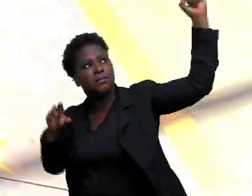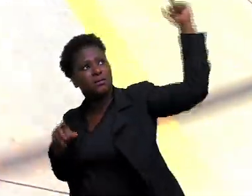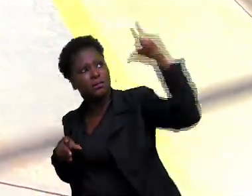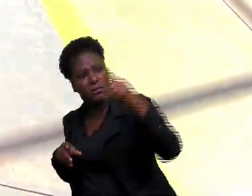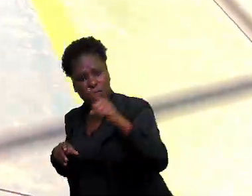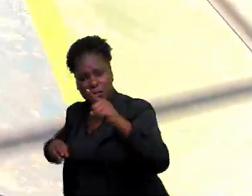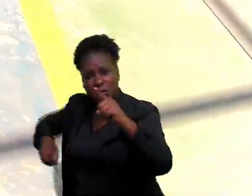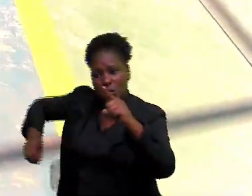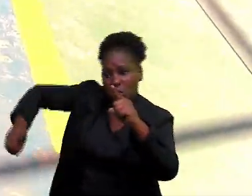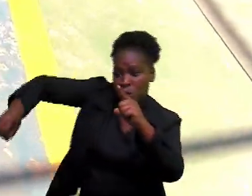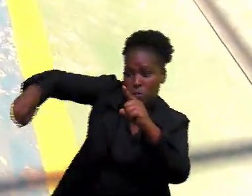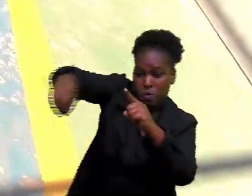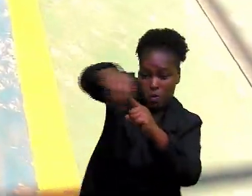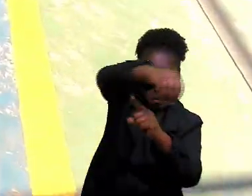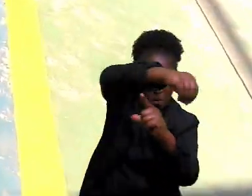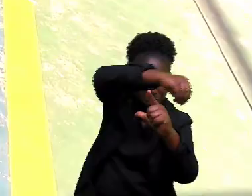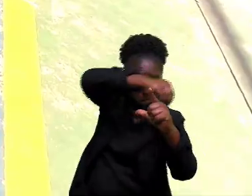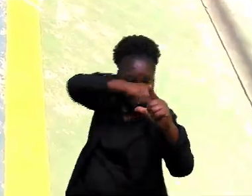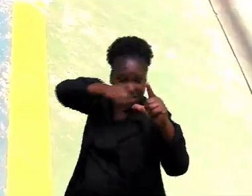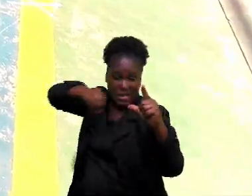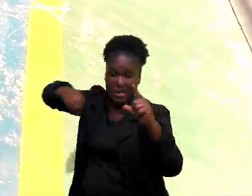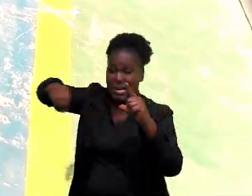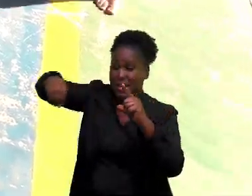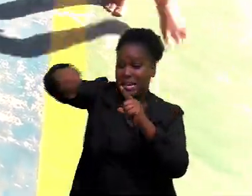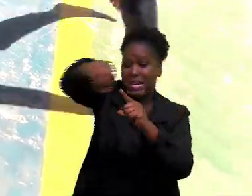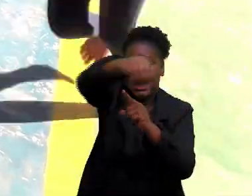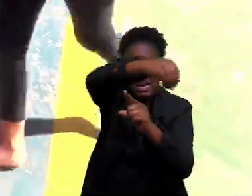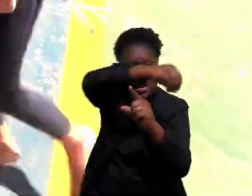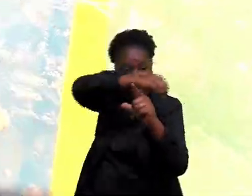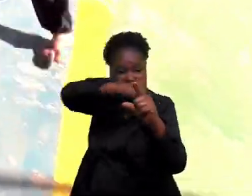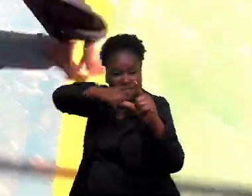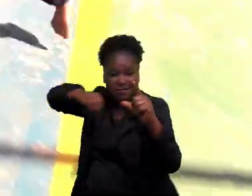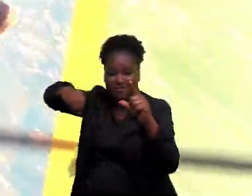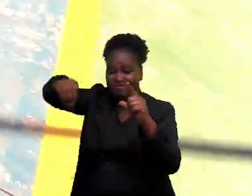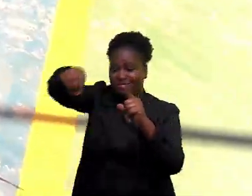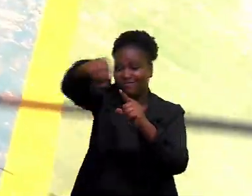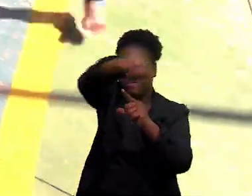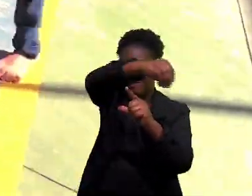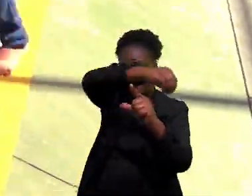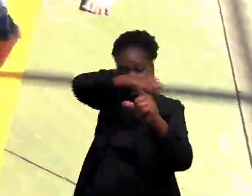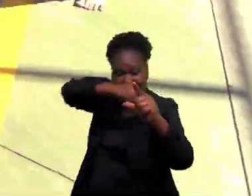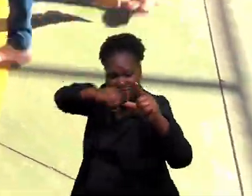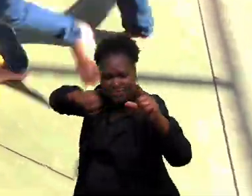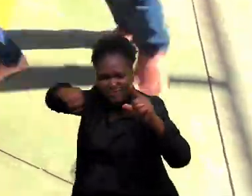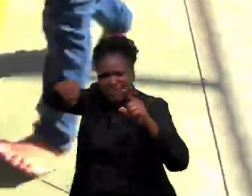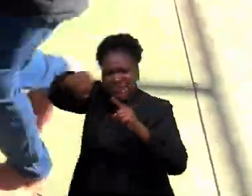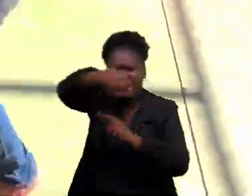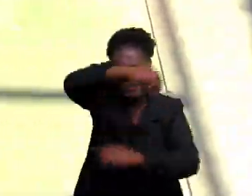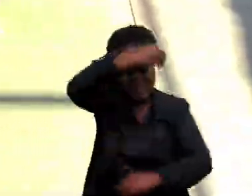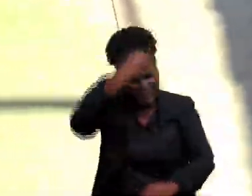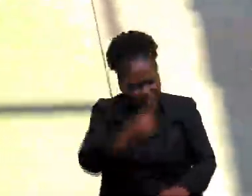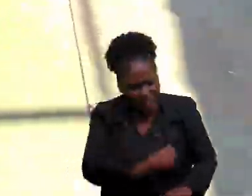rio a fluir. É o ciclo sem fim